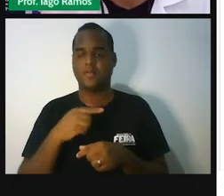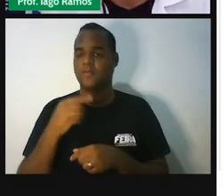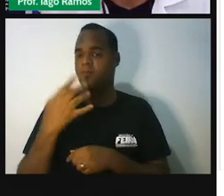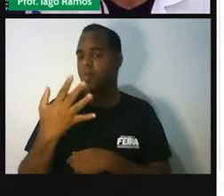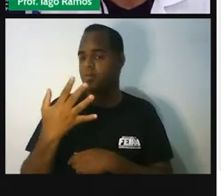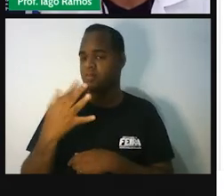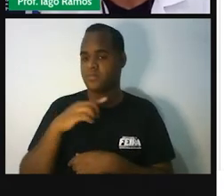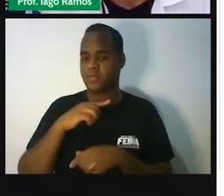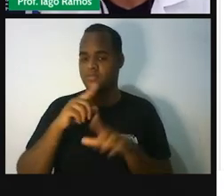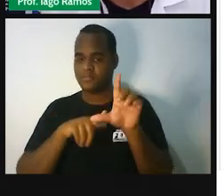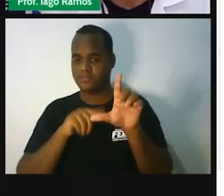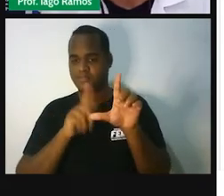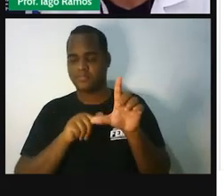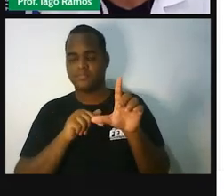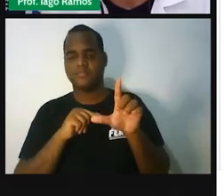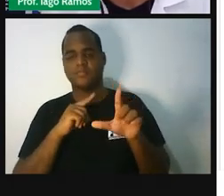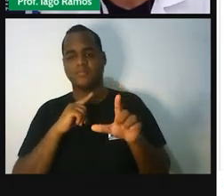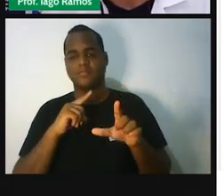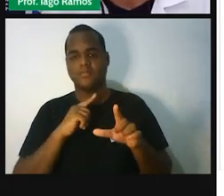opções de letra, olha só,